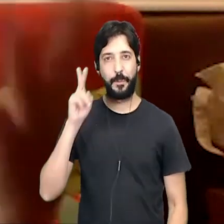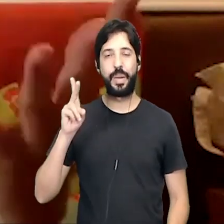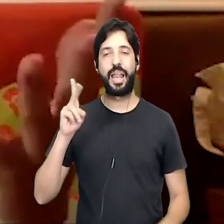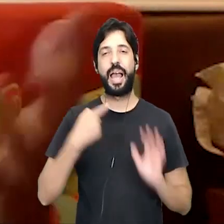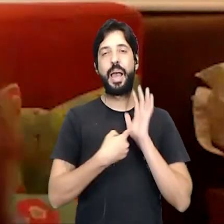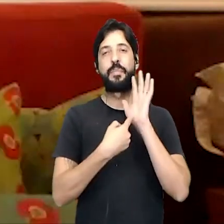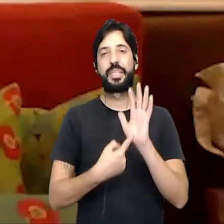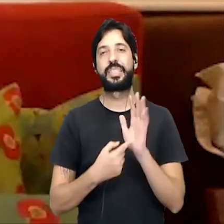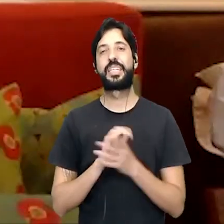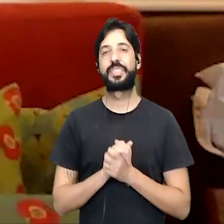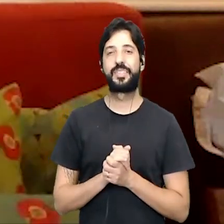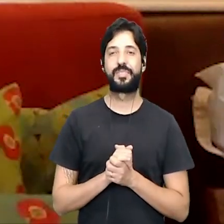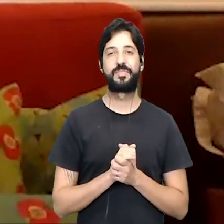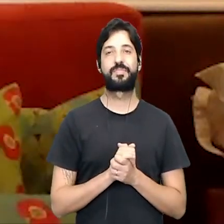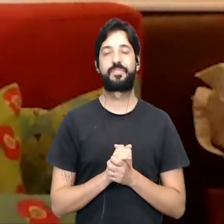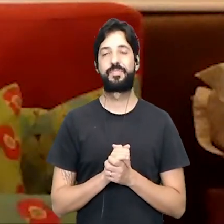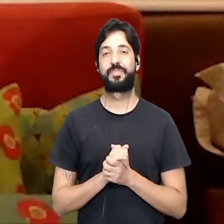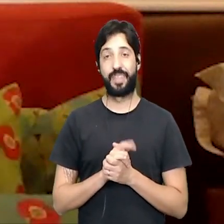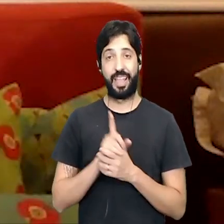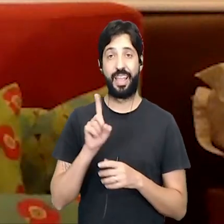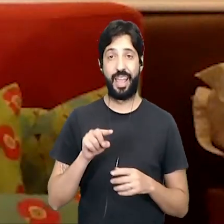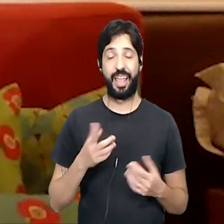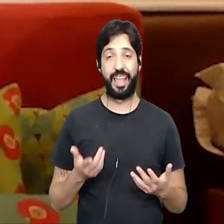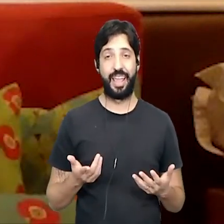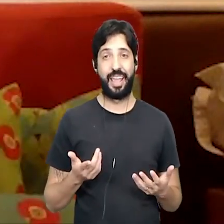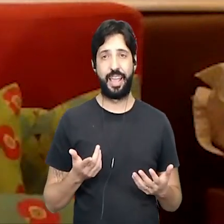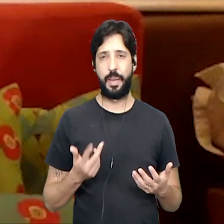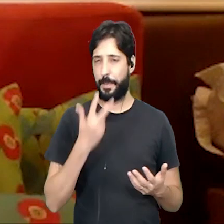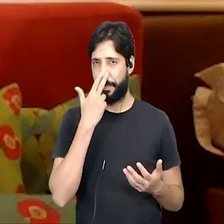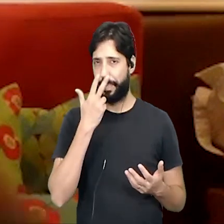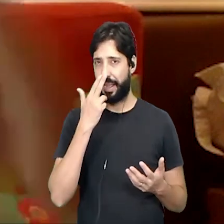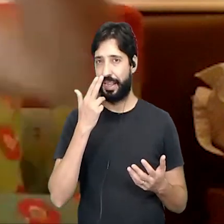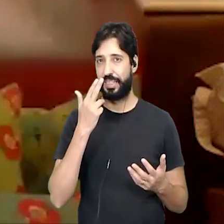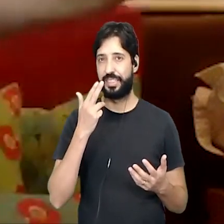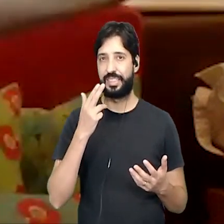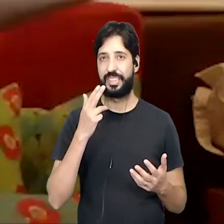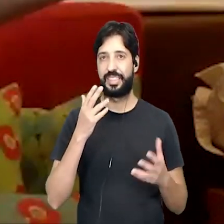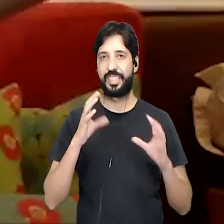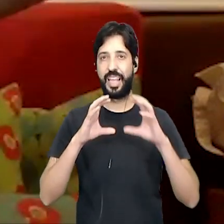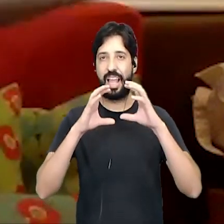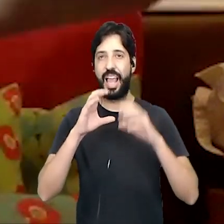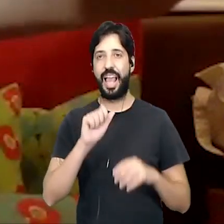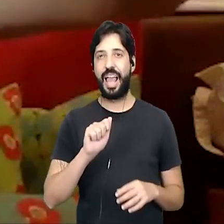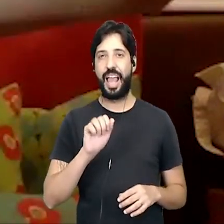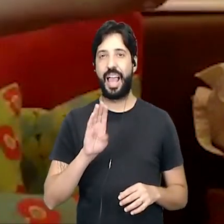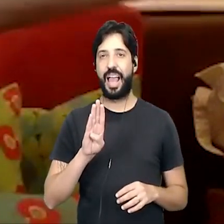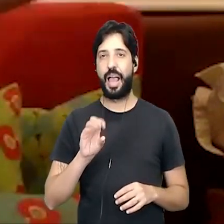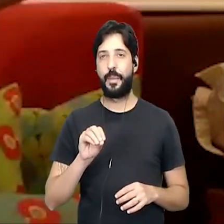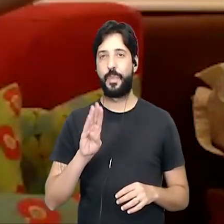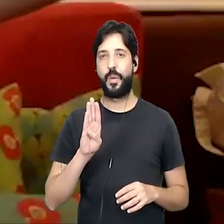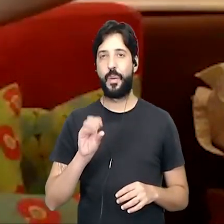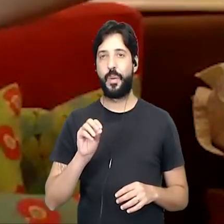que vocês usaram para essa apresentação, né, e que essa era uma espécie de uma